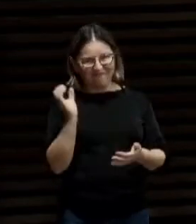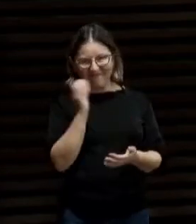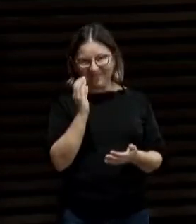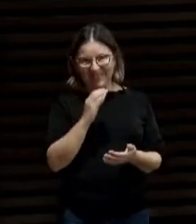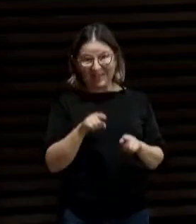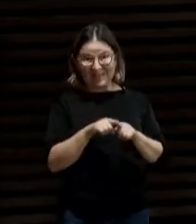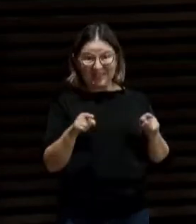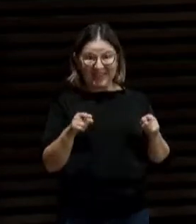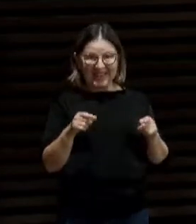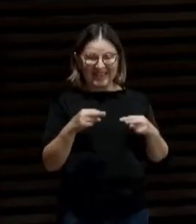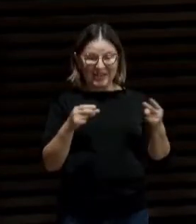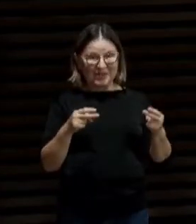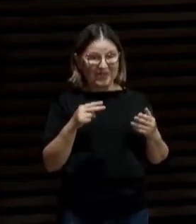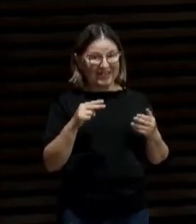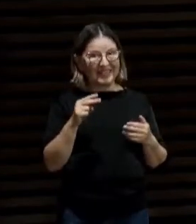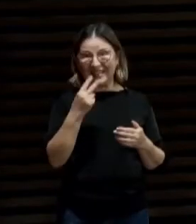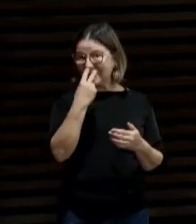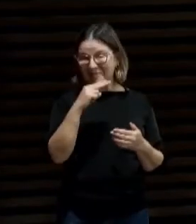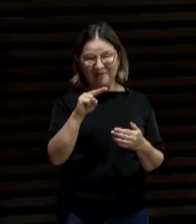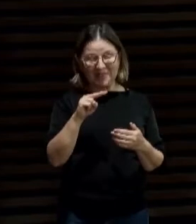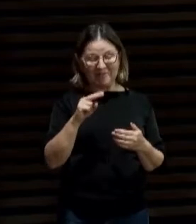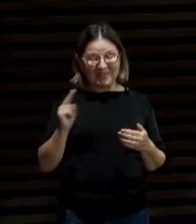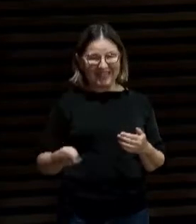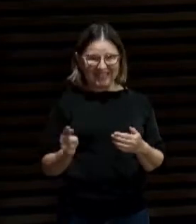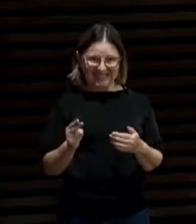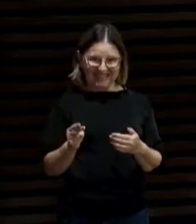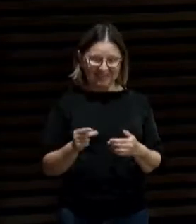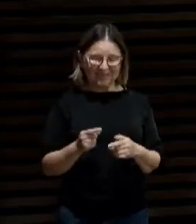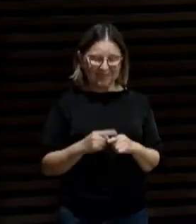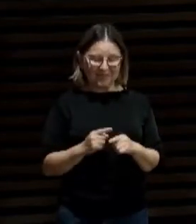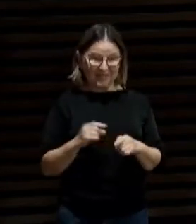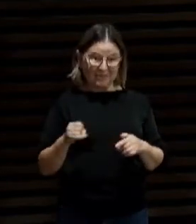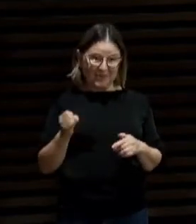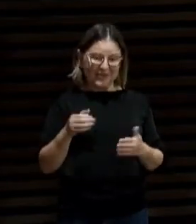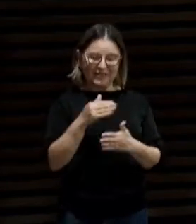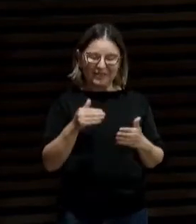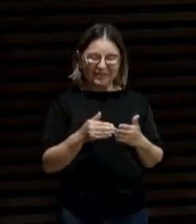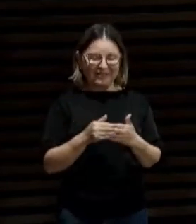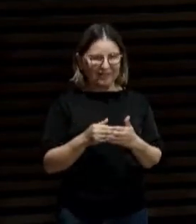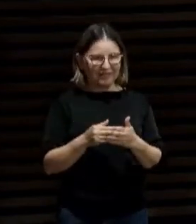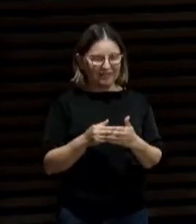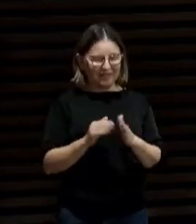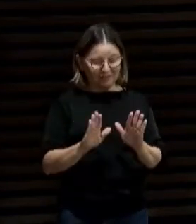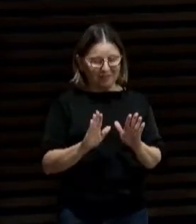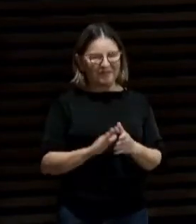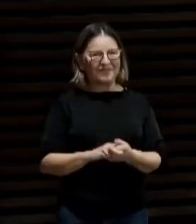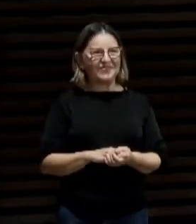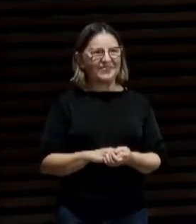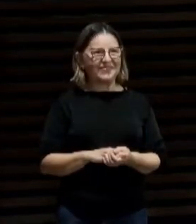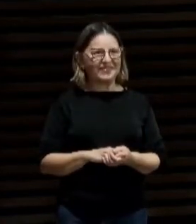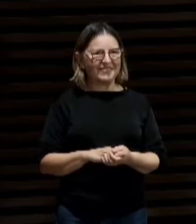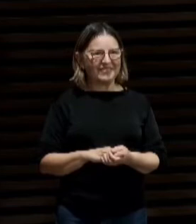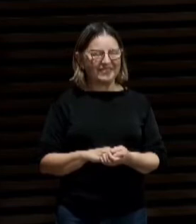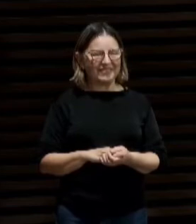não veem são eternas. Porque importa que todos nós compareçamos... Não, é